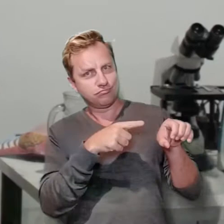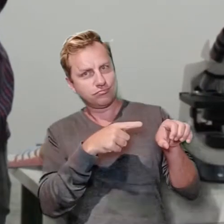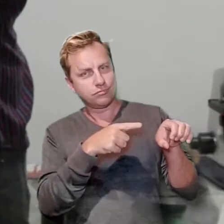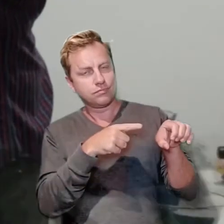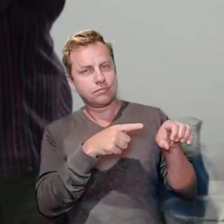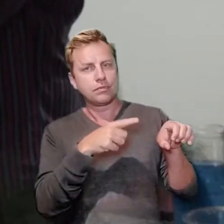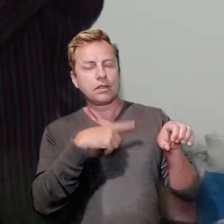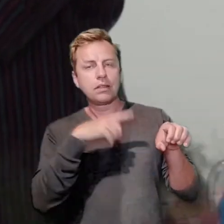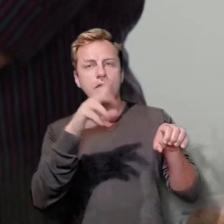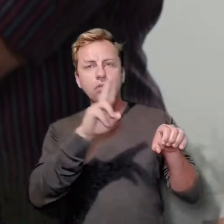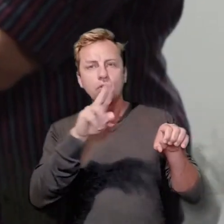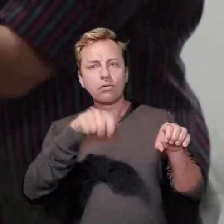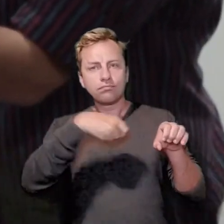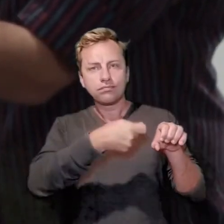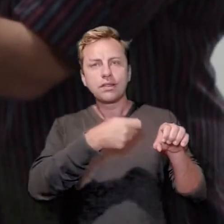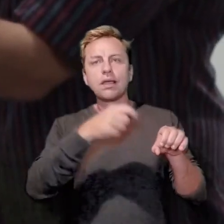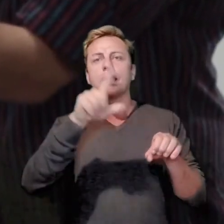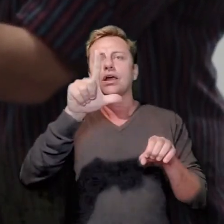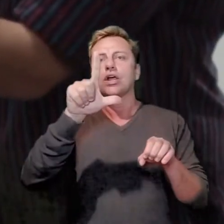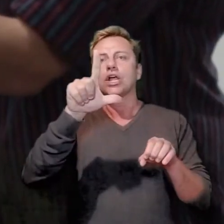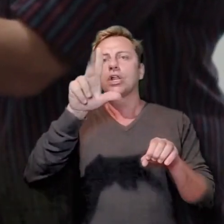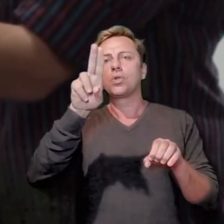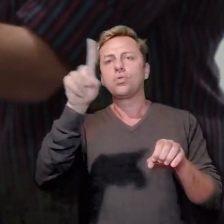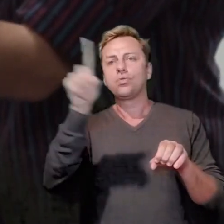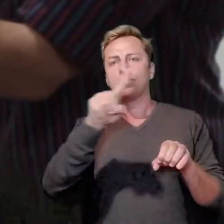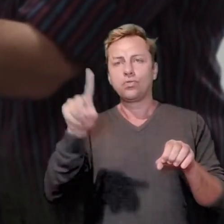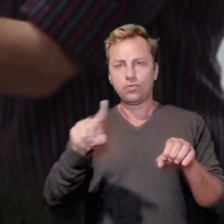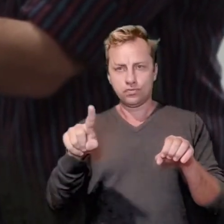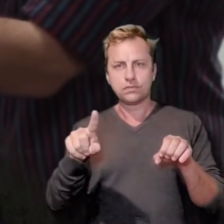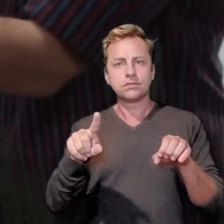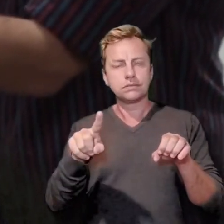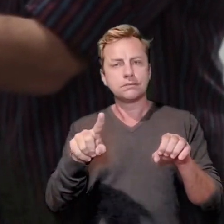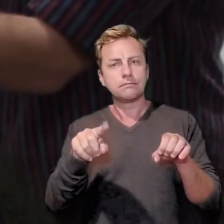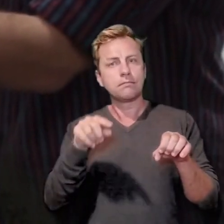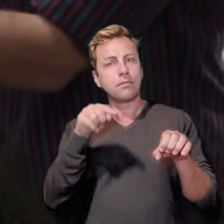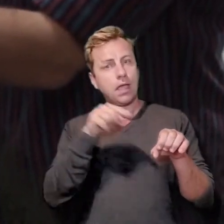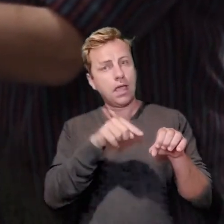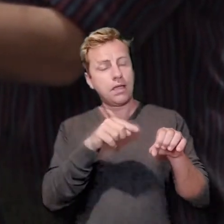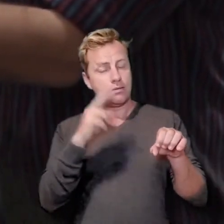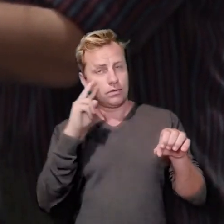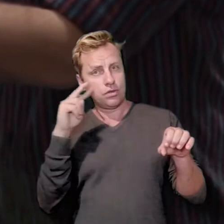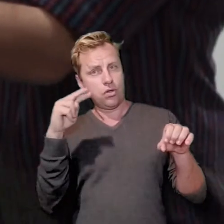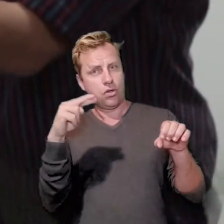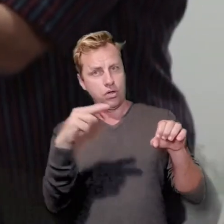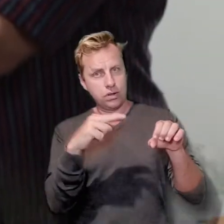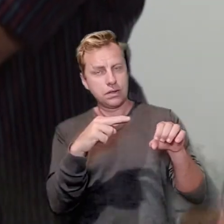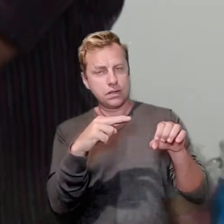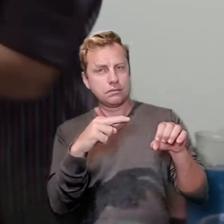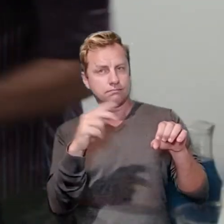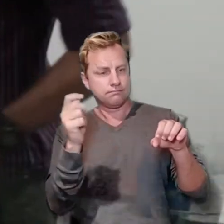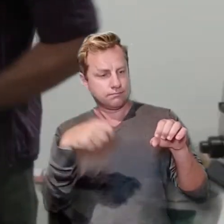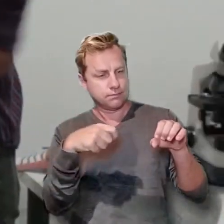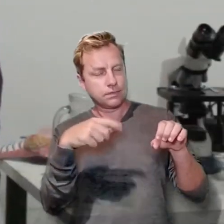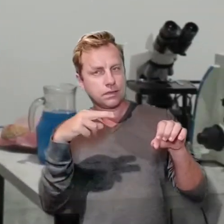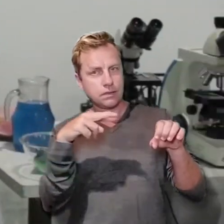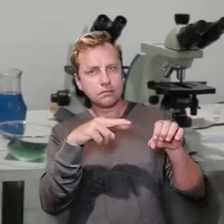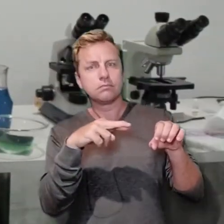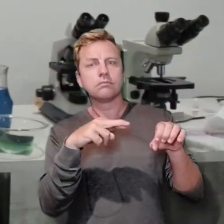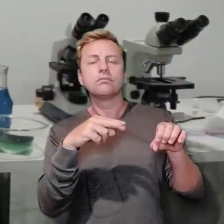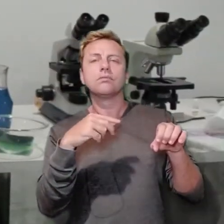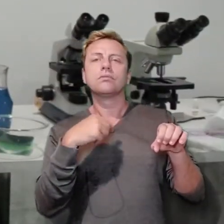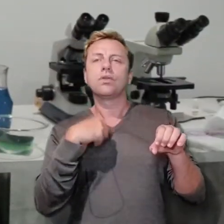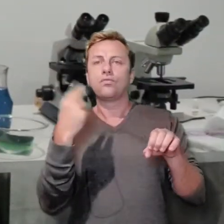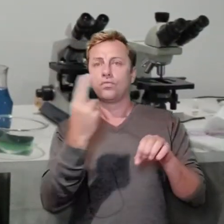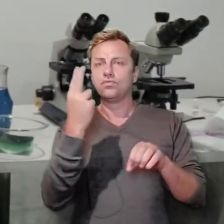sentido que a gente chama aqui de luz da artéria. E para isso, para a gente olhar agora a luz